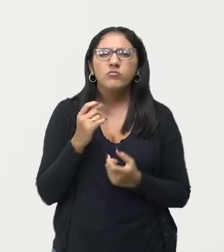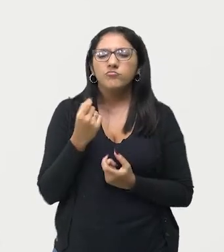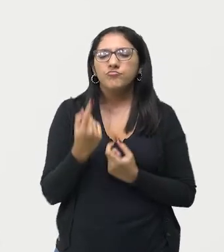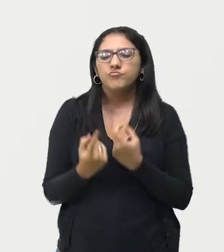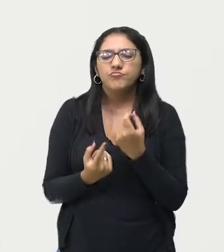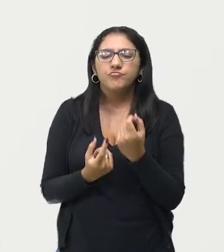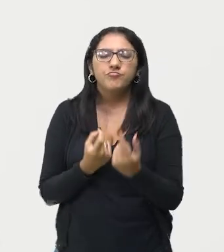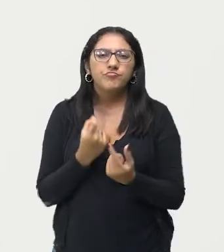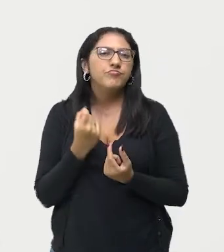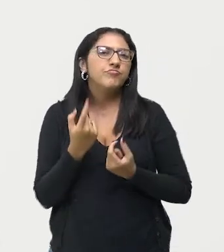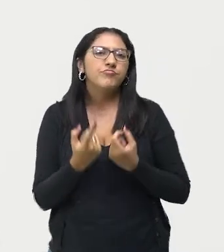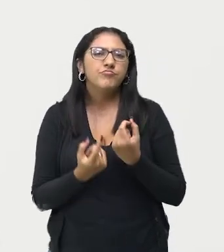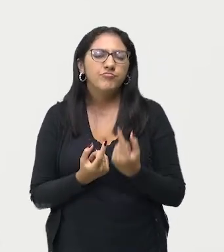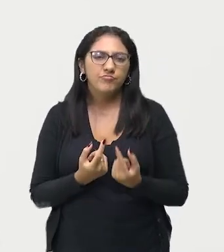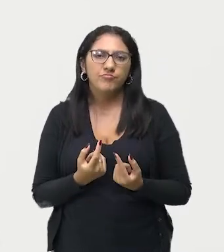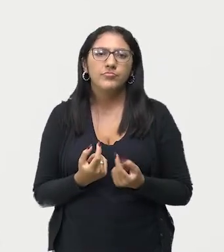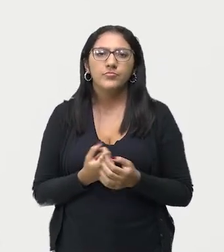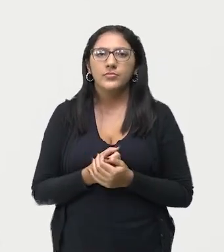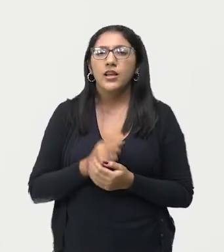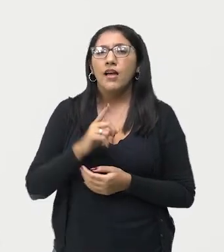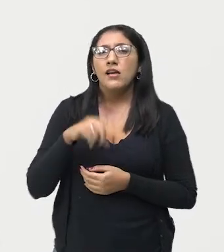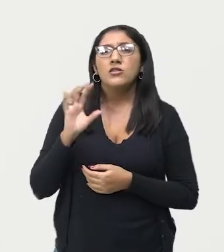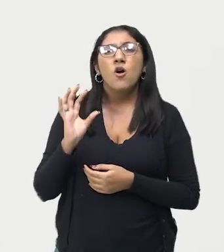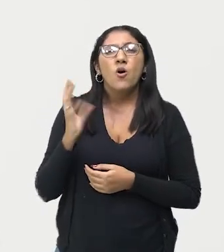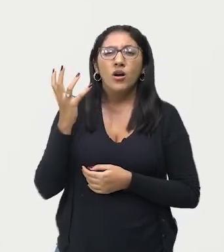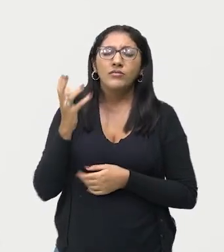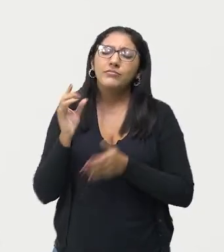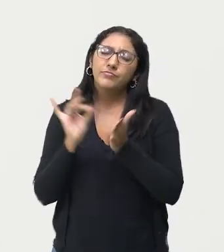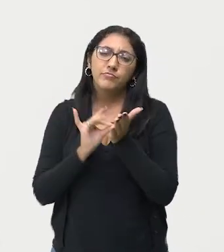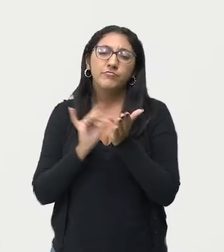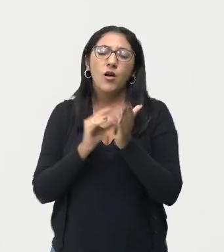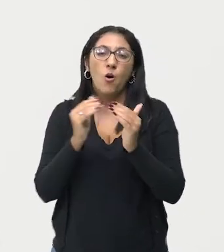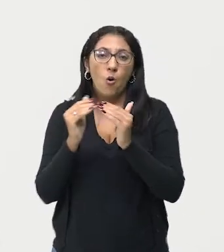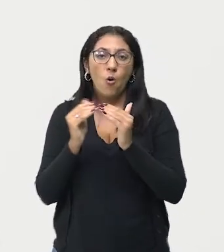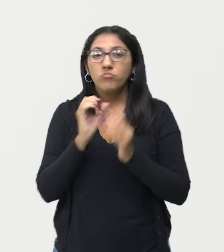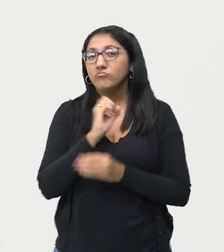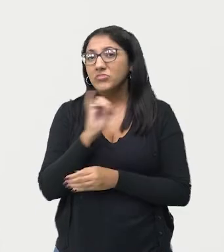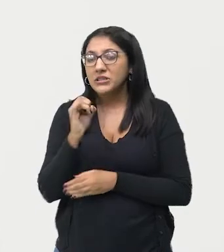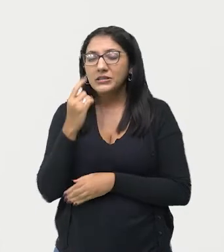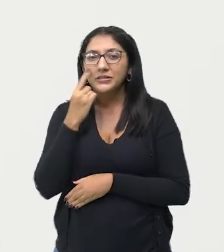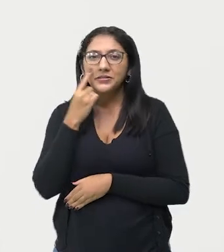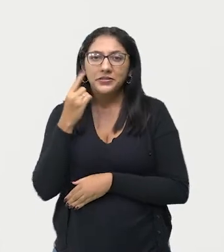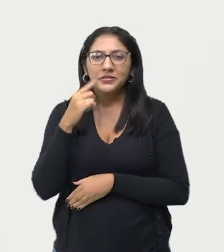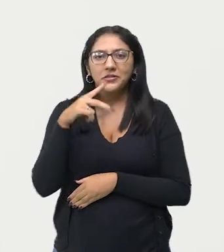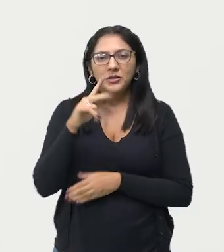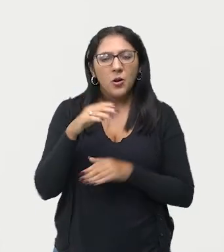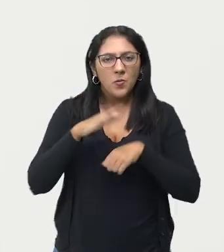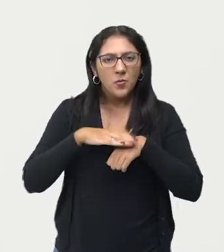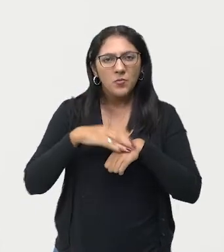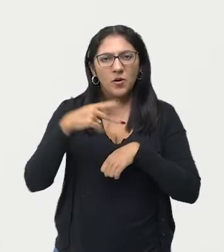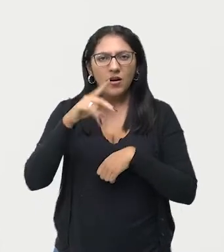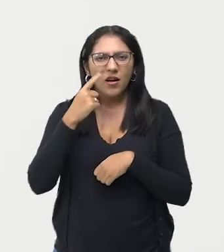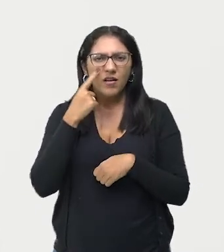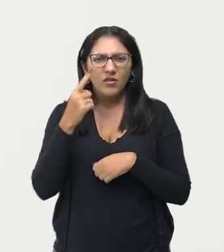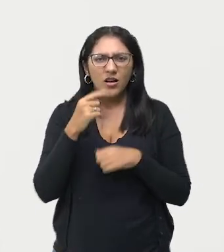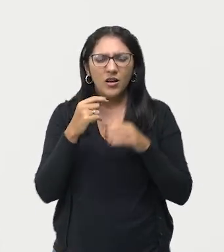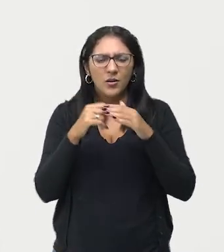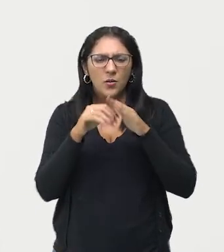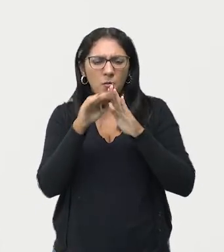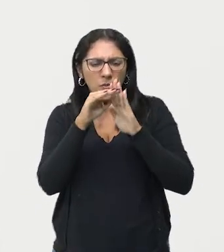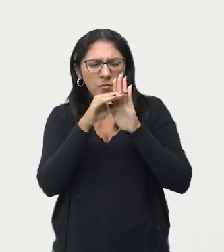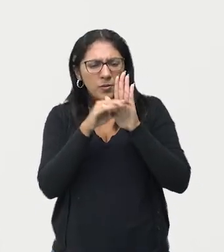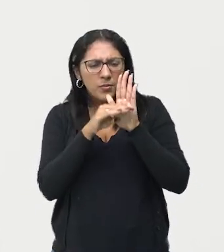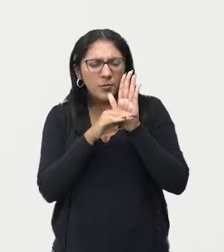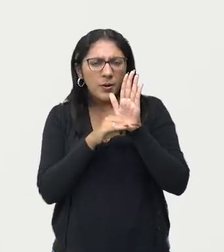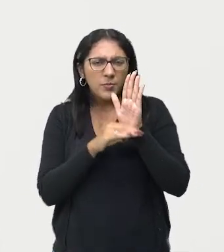esporádicas e passageiras. Isso é um fato porque, realmente, se você for olhar o histórico esportivo brasileiro até um